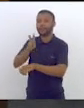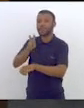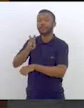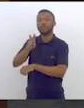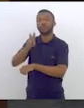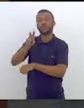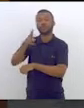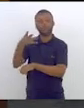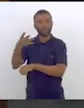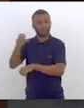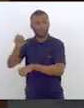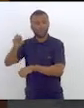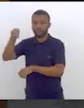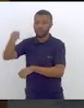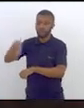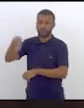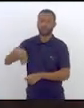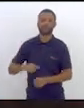minutos